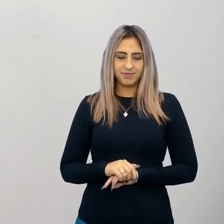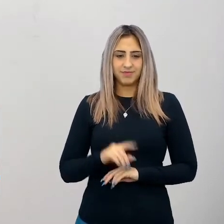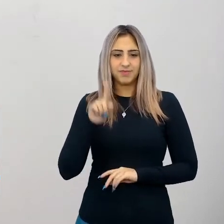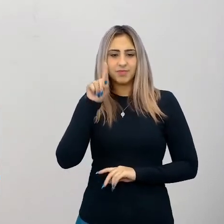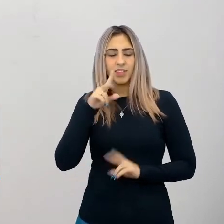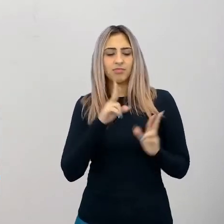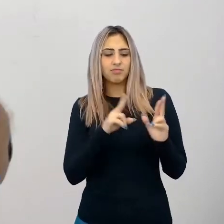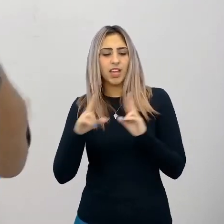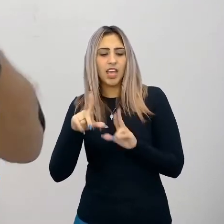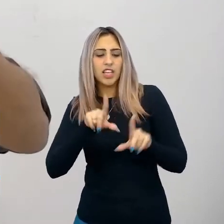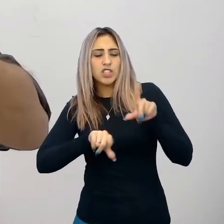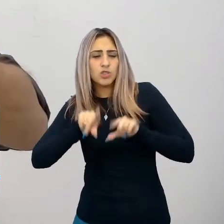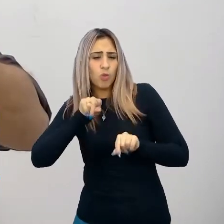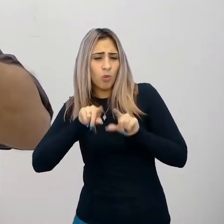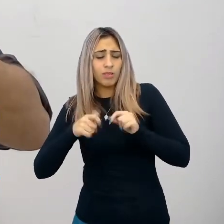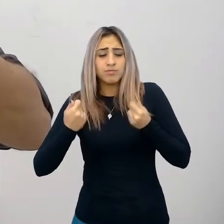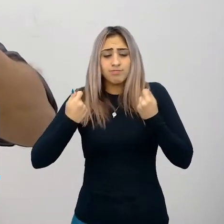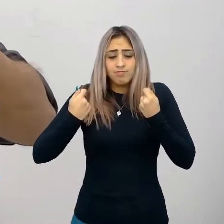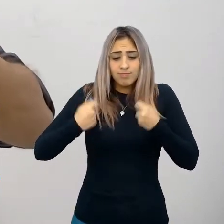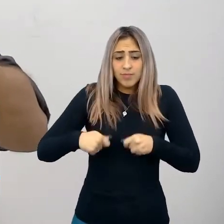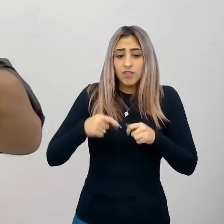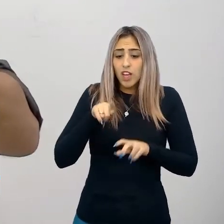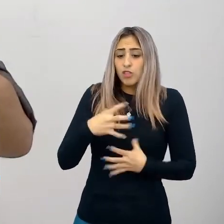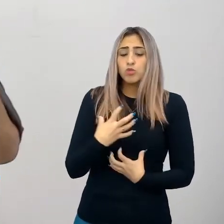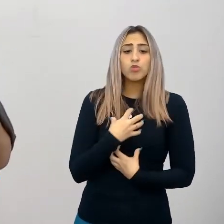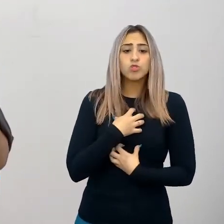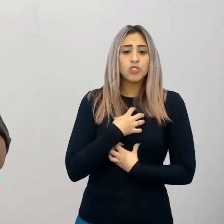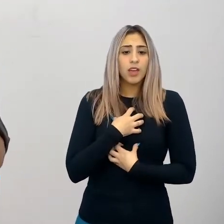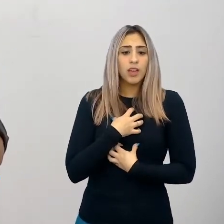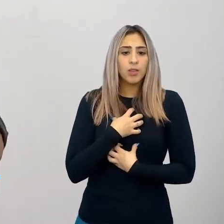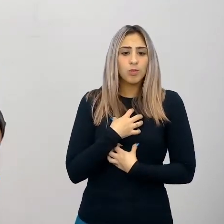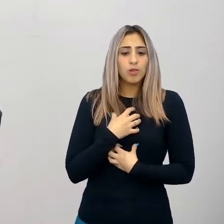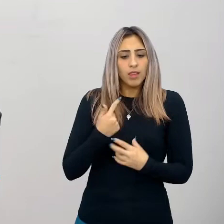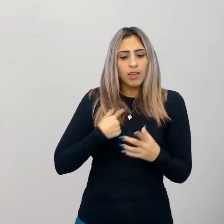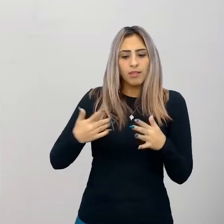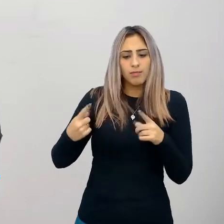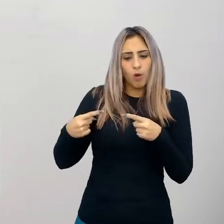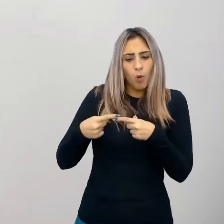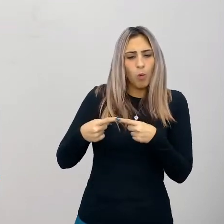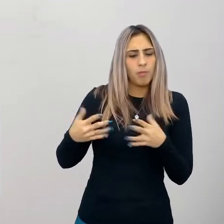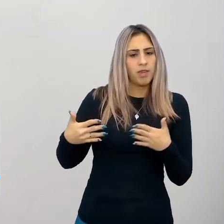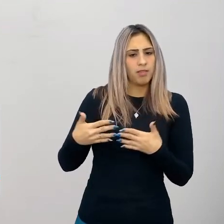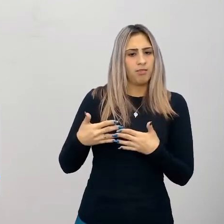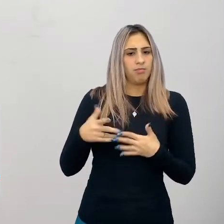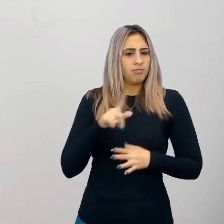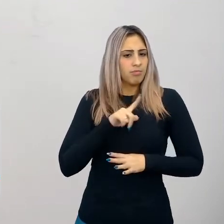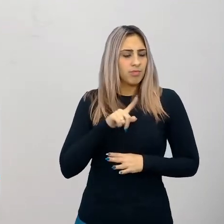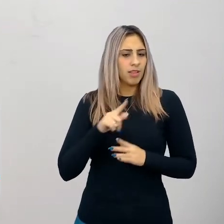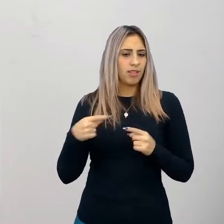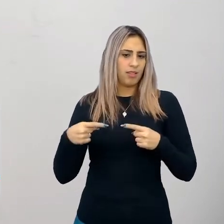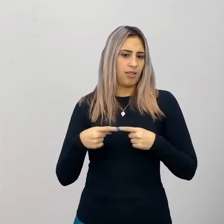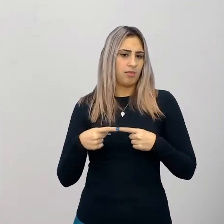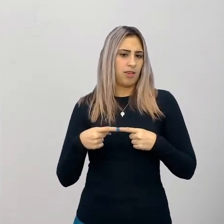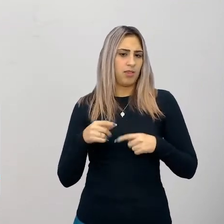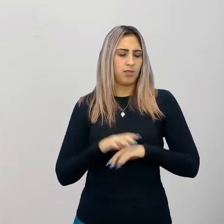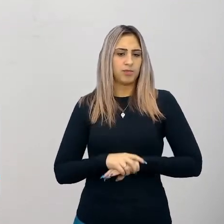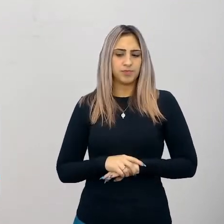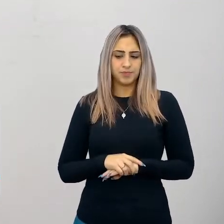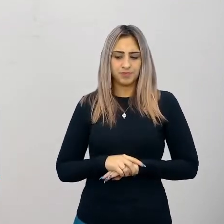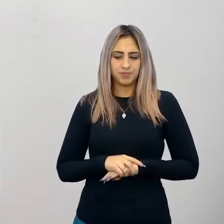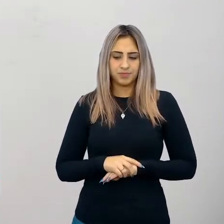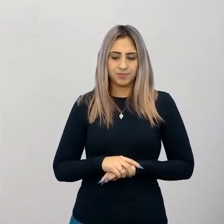essas escolhas têm que ficar, de alguma forma, casadas, para que a gente tenha a noção de que, olha, o livro está